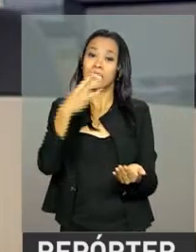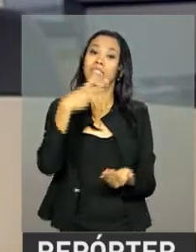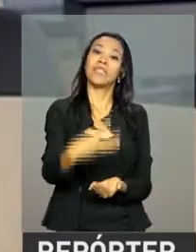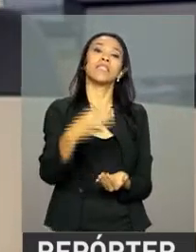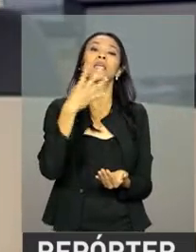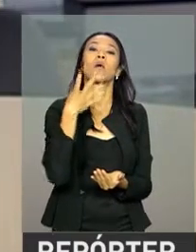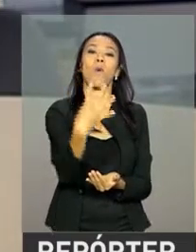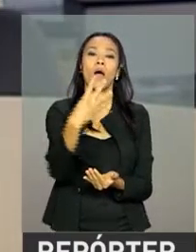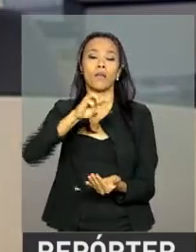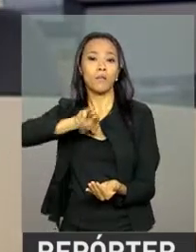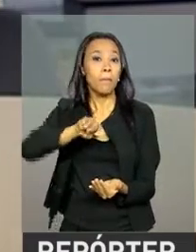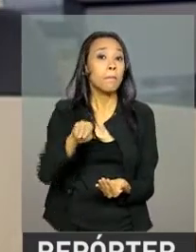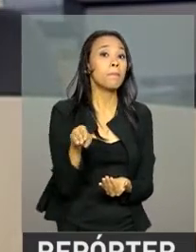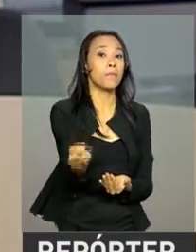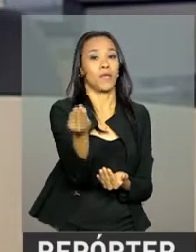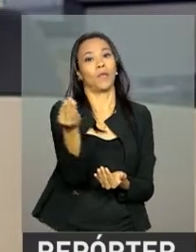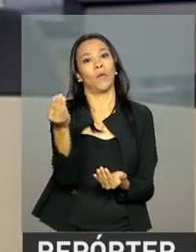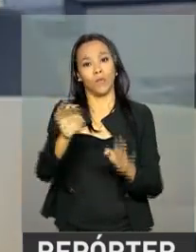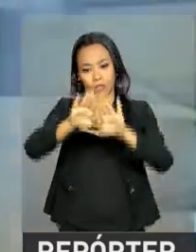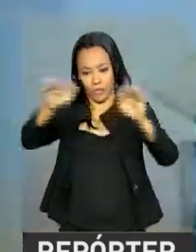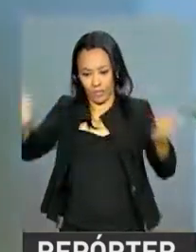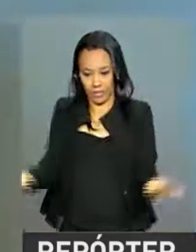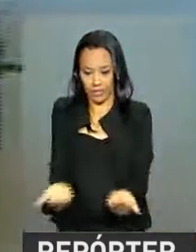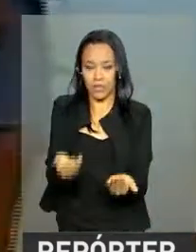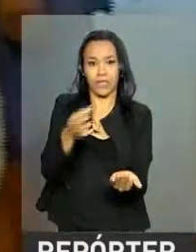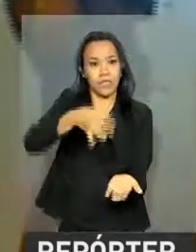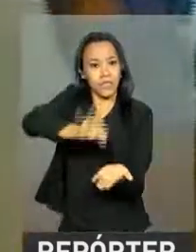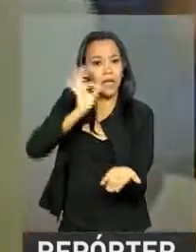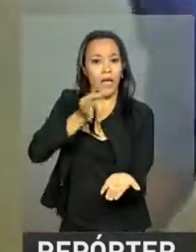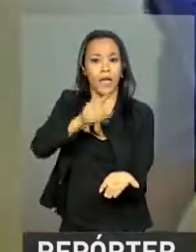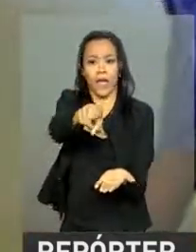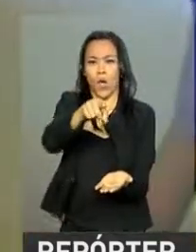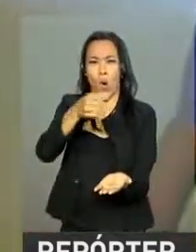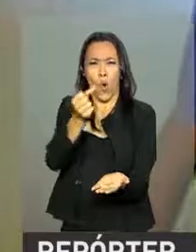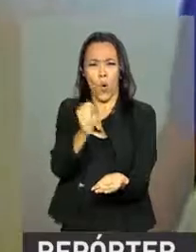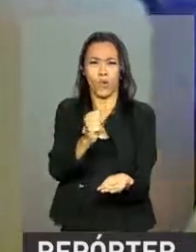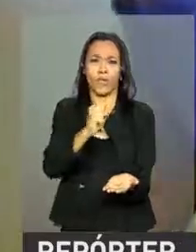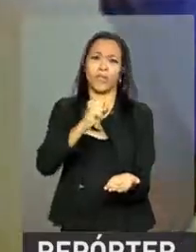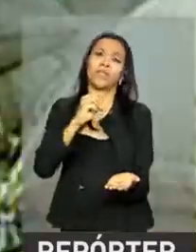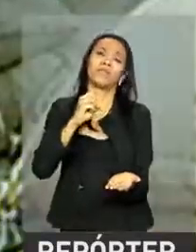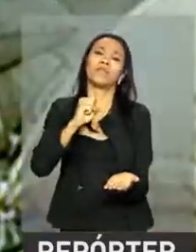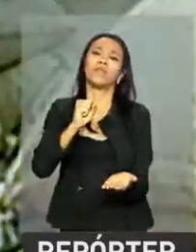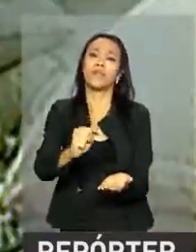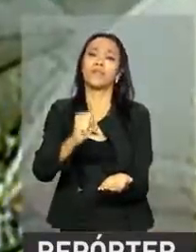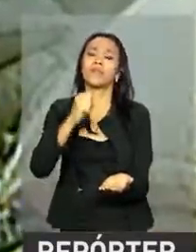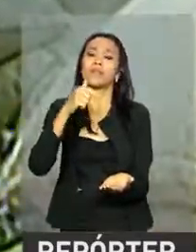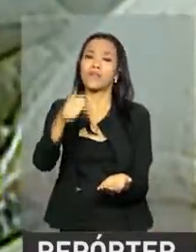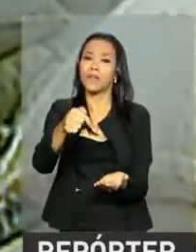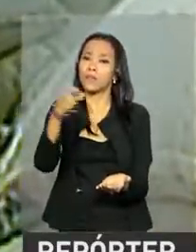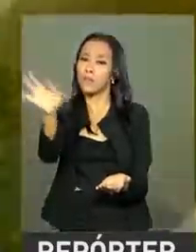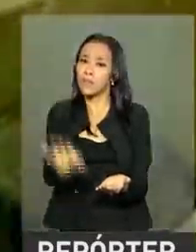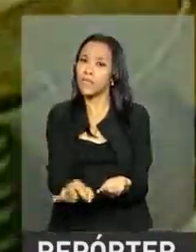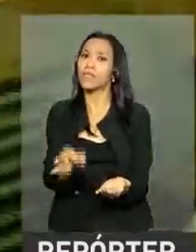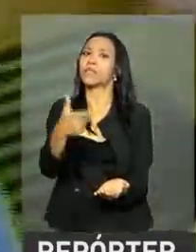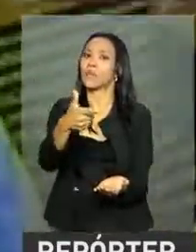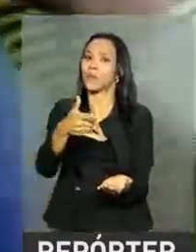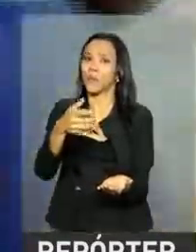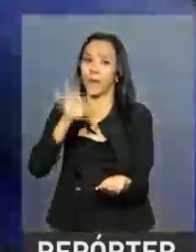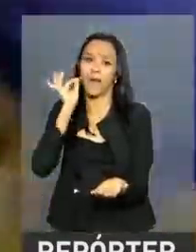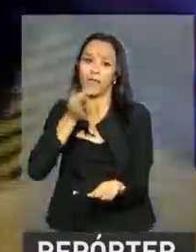sacas de 60 quilos quase 87% foram de café verde arábica mas também entram nessa conta